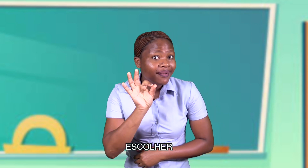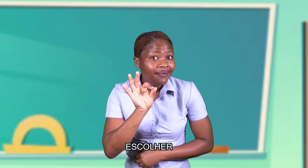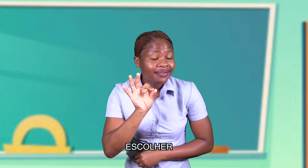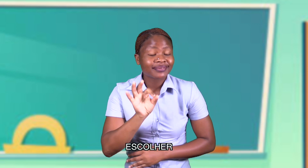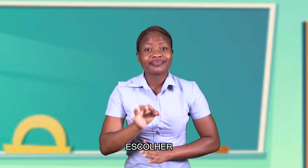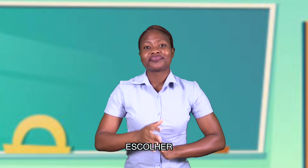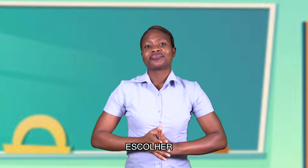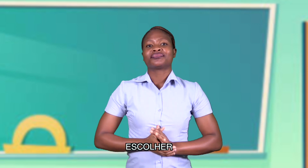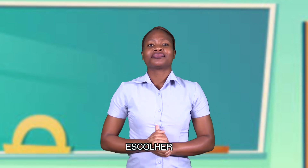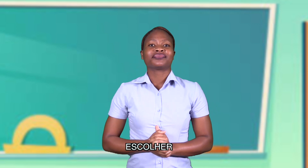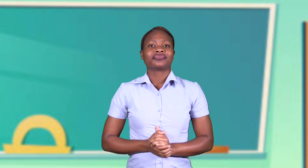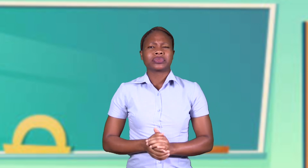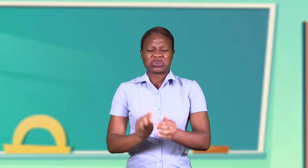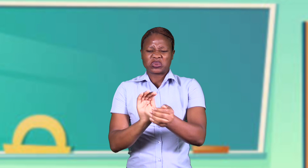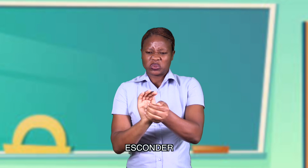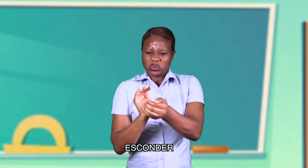escolher,